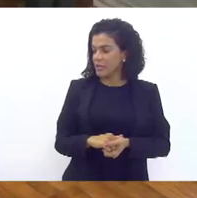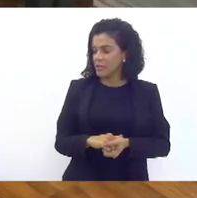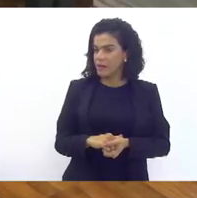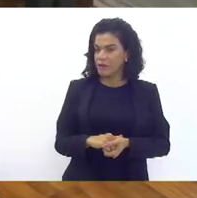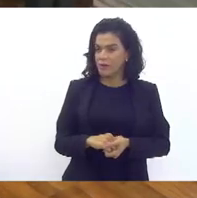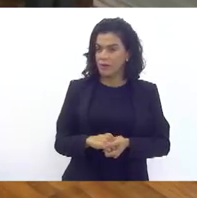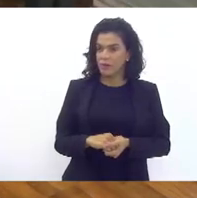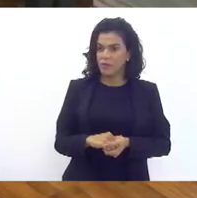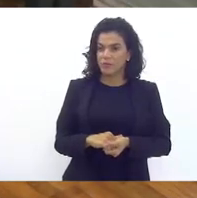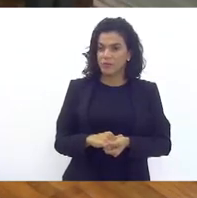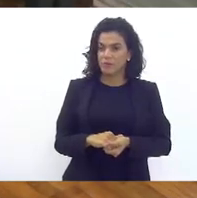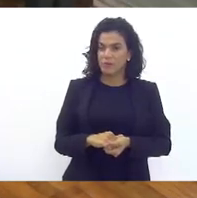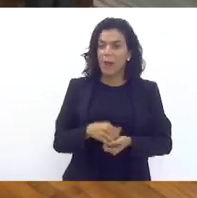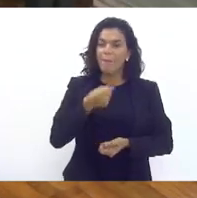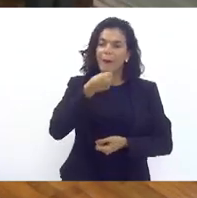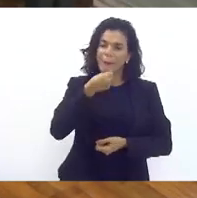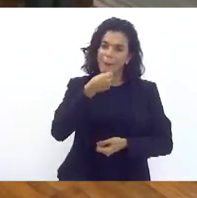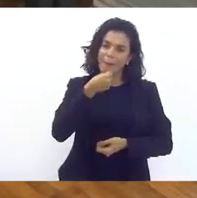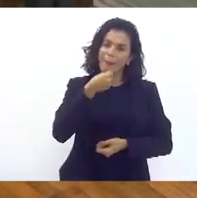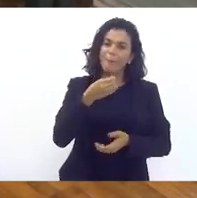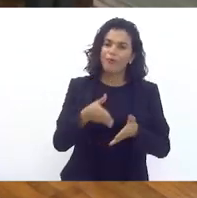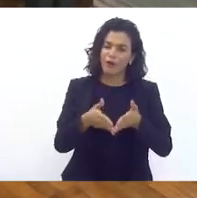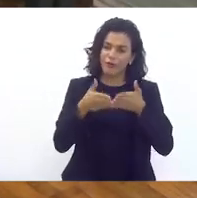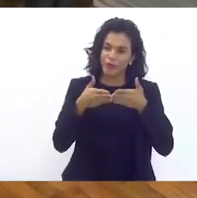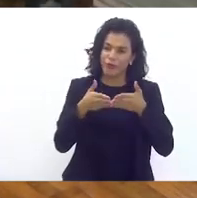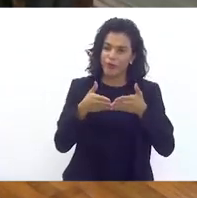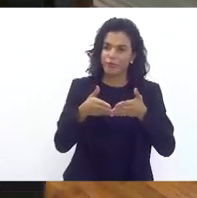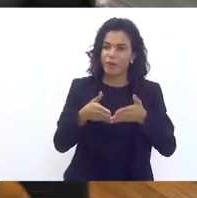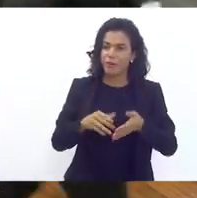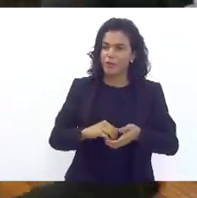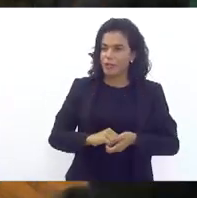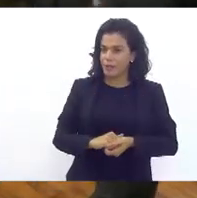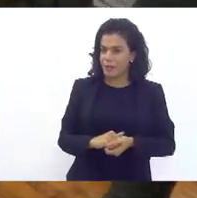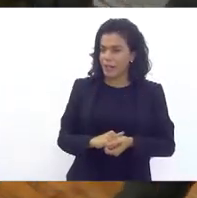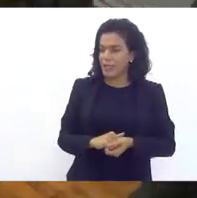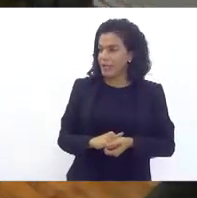É melhor só usar o microfone aqui, por favor.